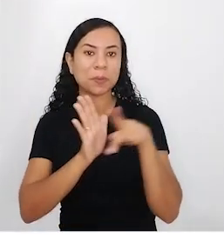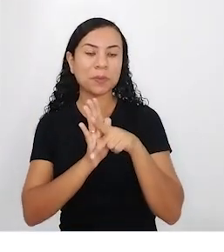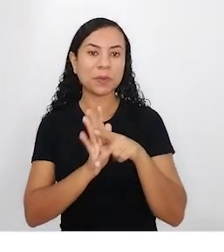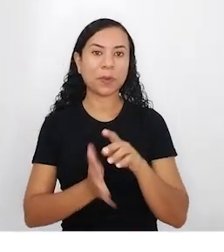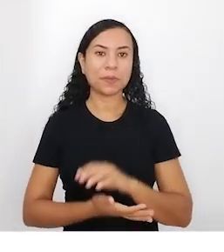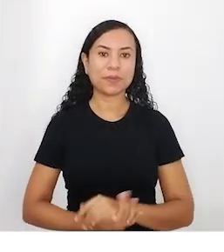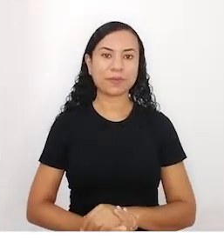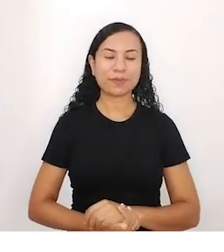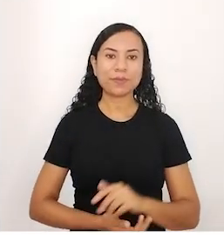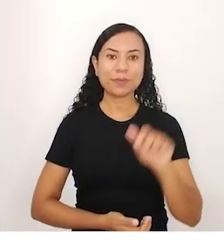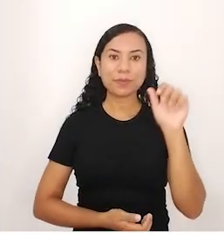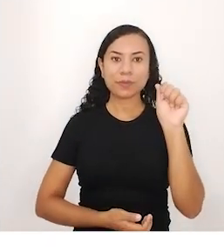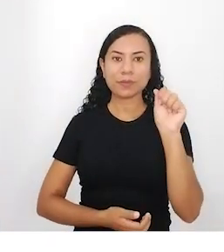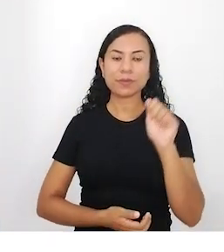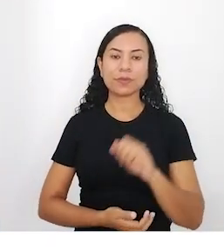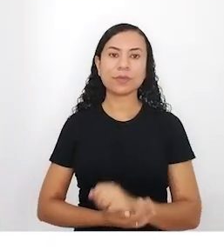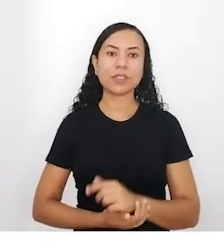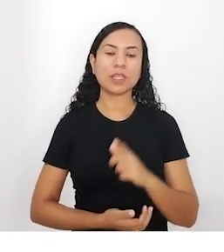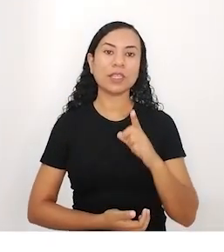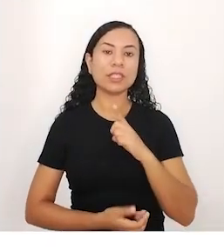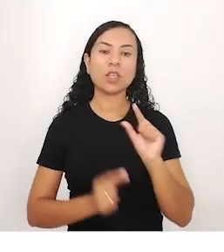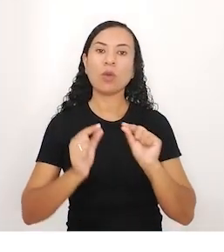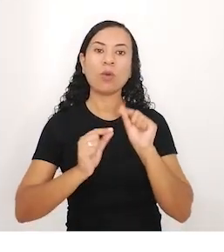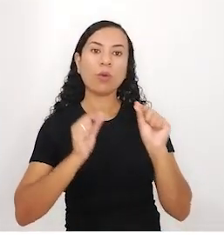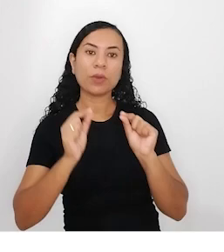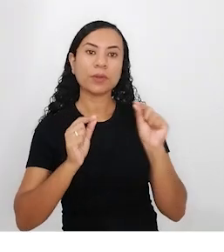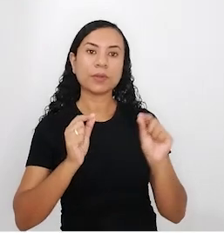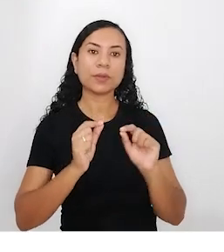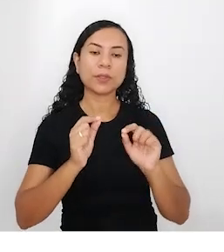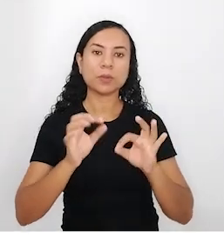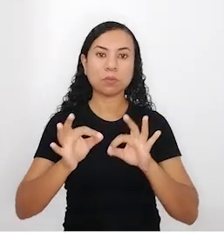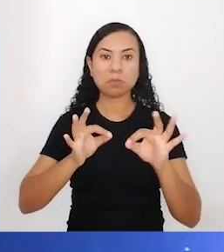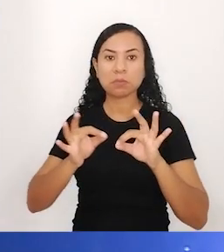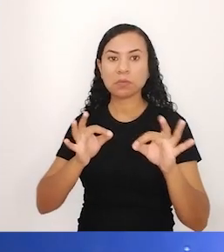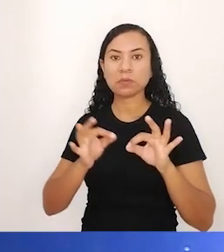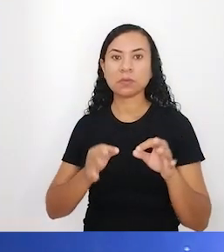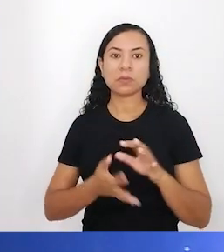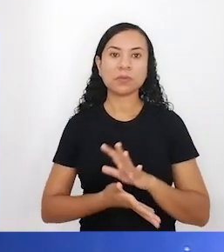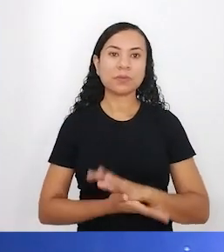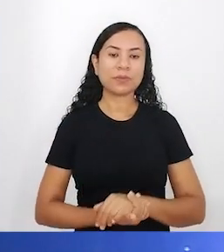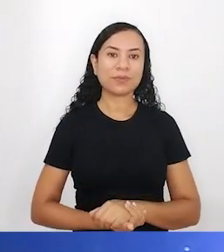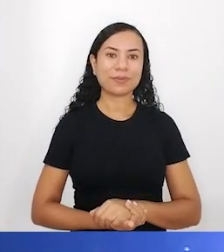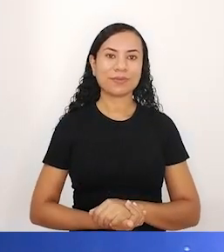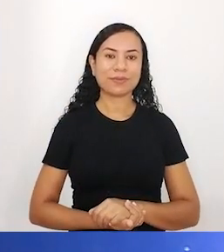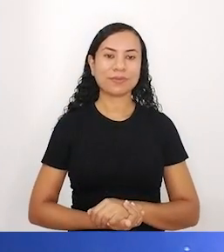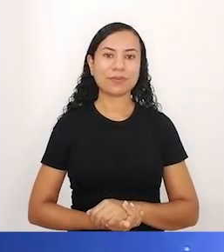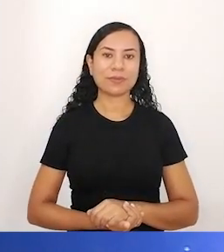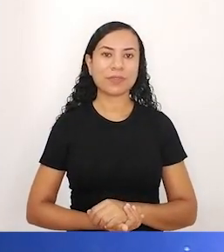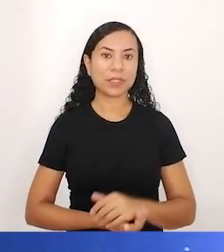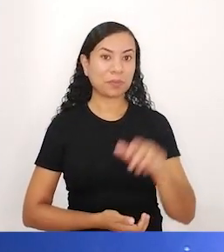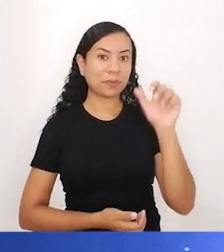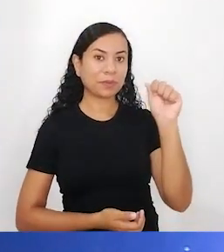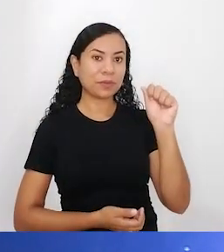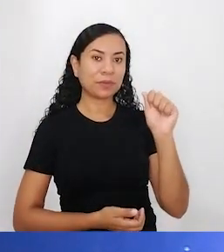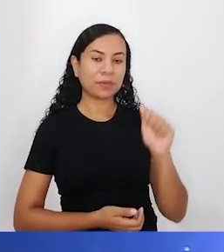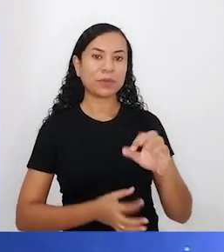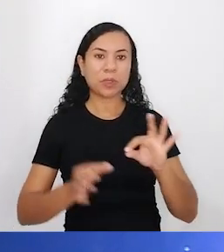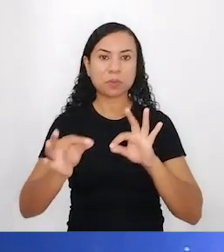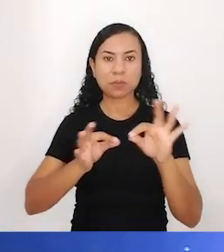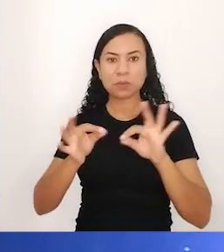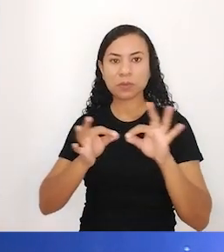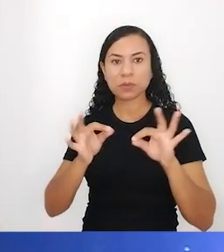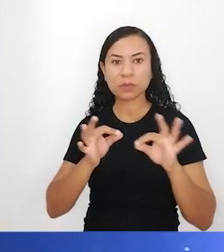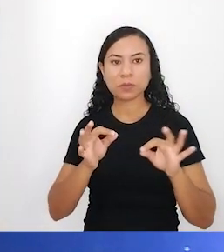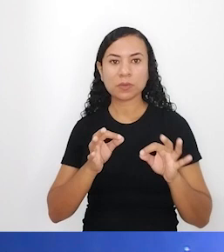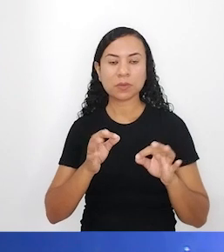A. Dominância apical e fototropismo. Vamos lembrar dos estudos lá do 6º ano? O que é fototropismo? É o crescimento